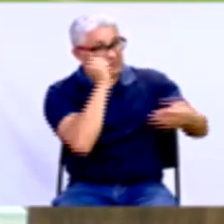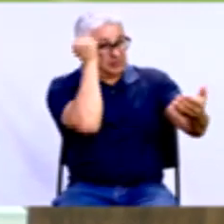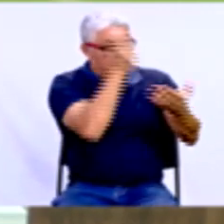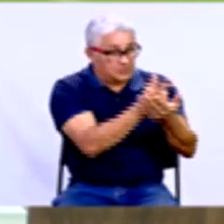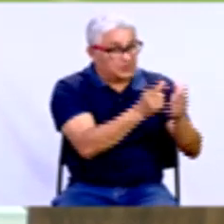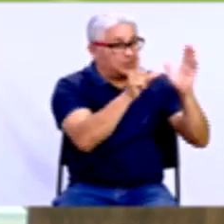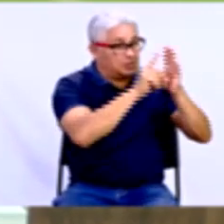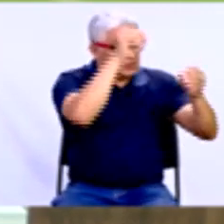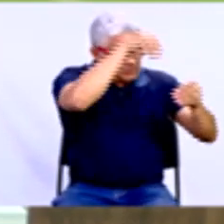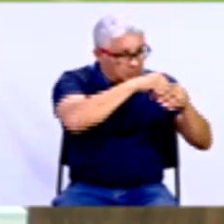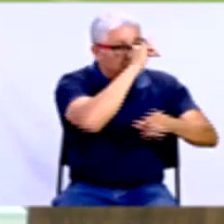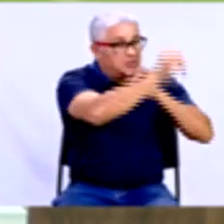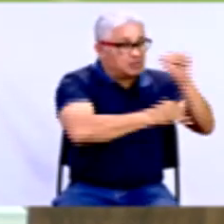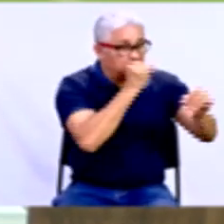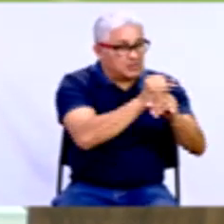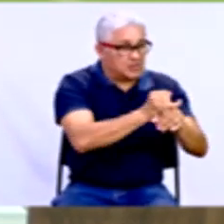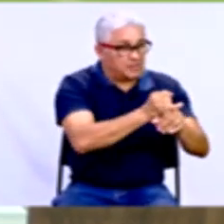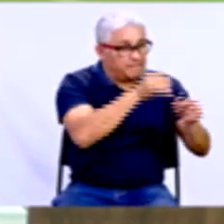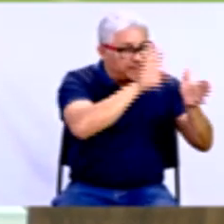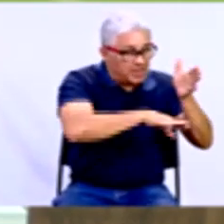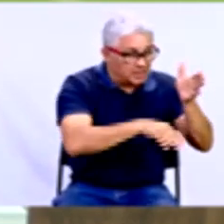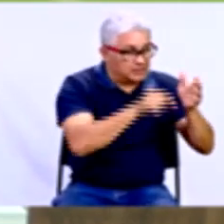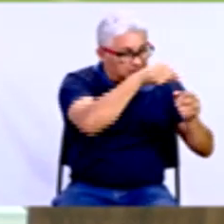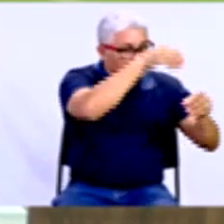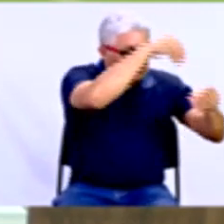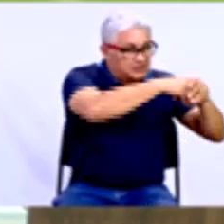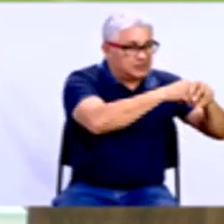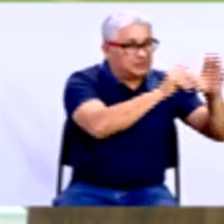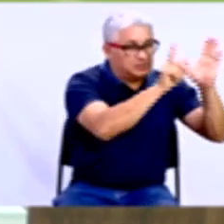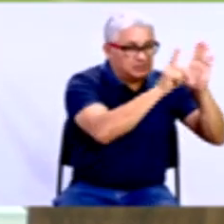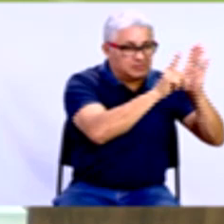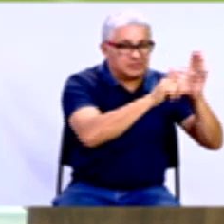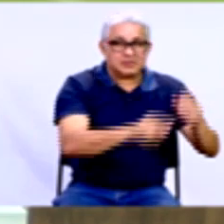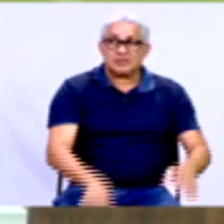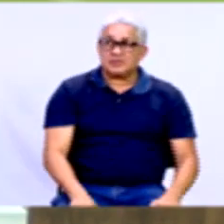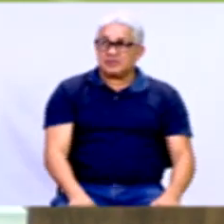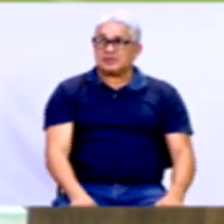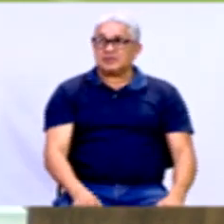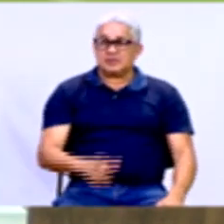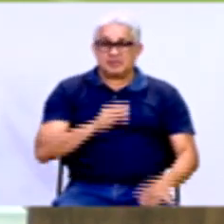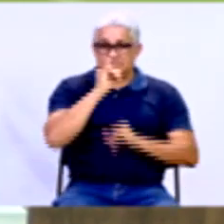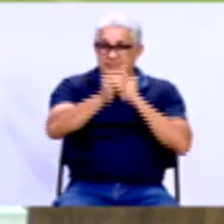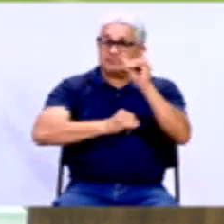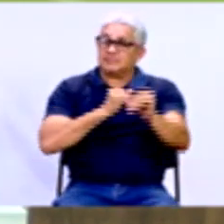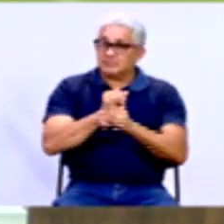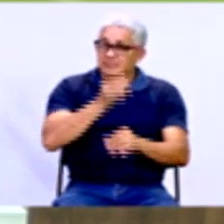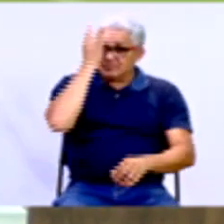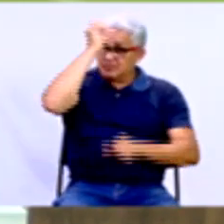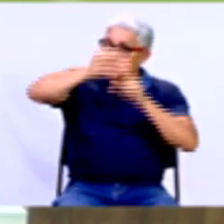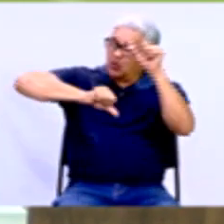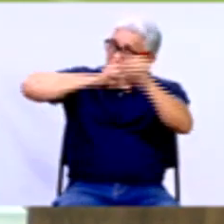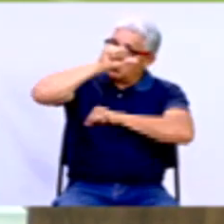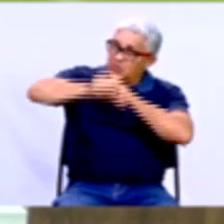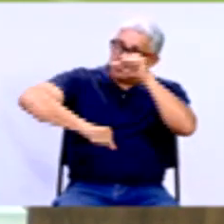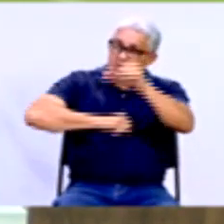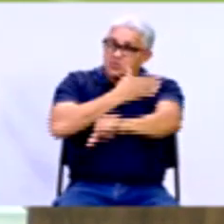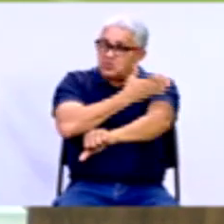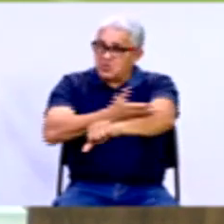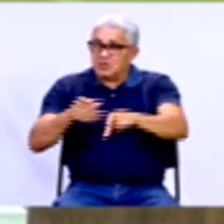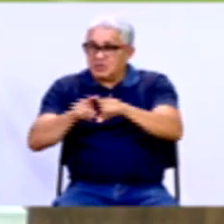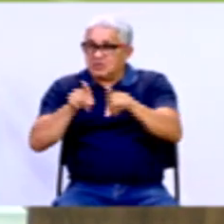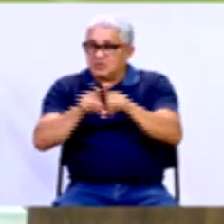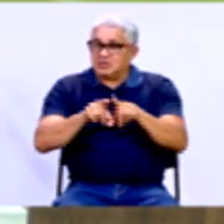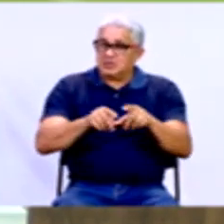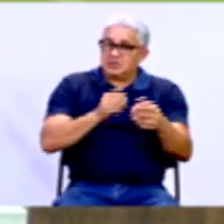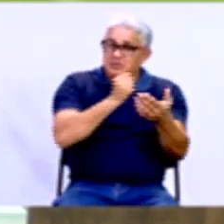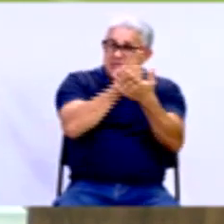na loja pela internet, mais barato do que está na loja, né? Então, assim, a internet traz uma série de mudanças de hábitos de consumo, né?